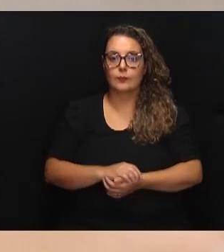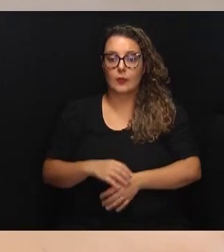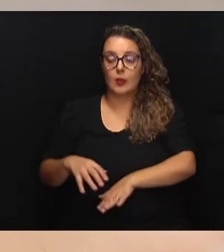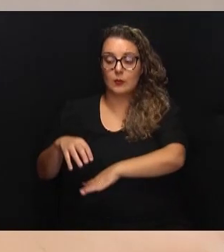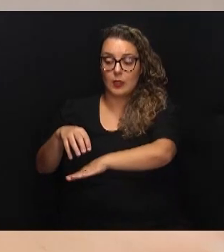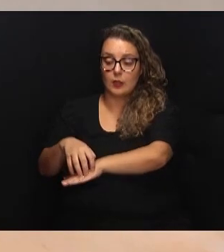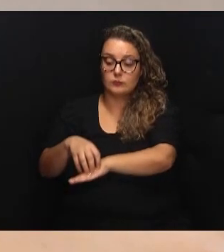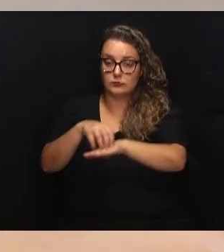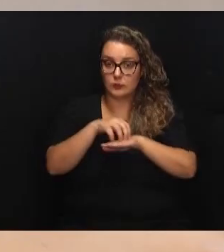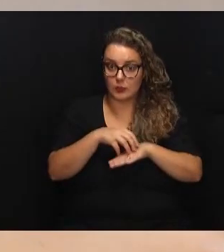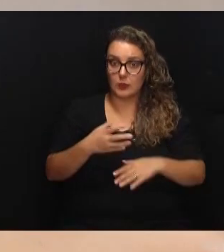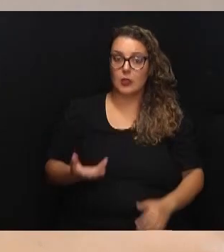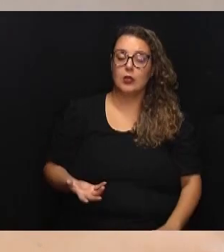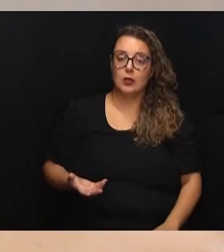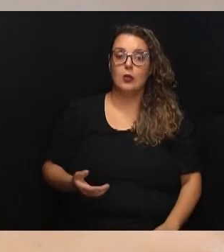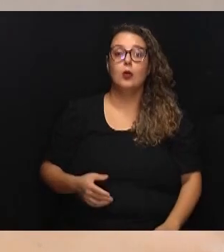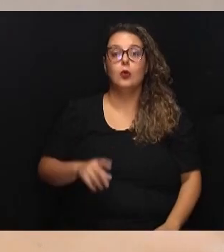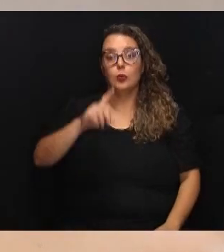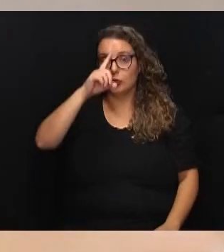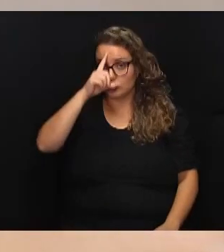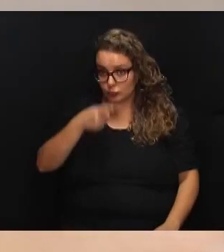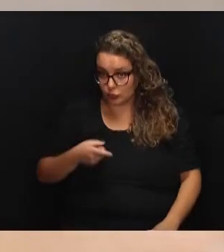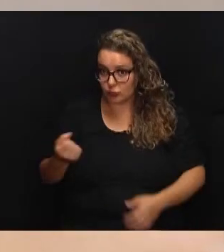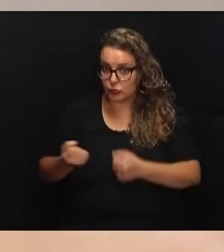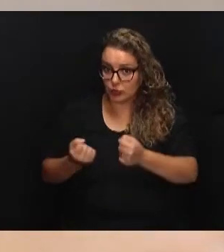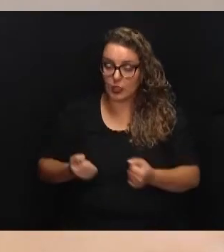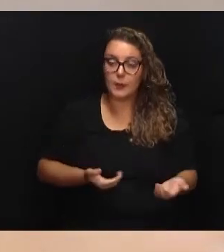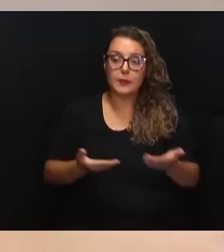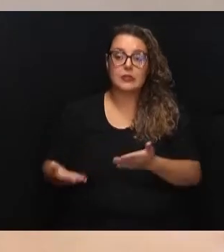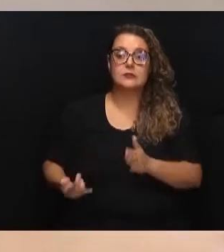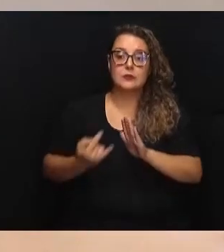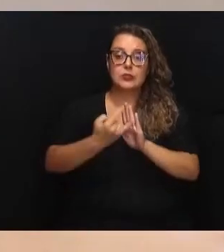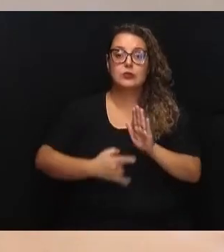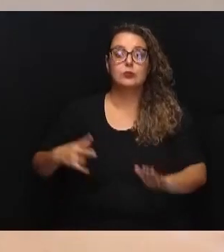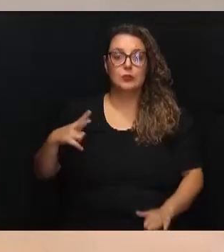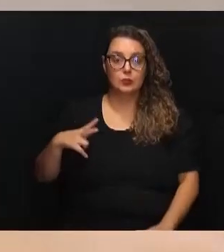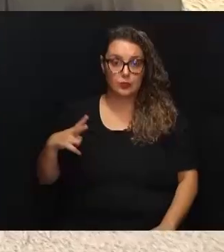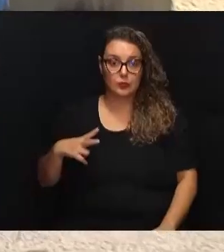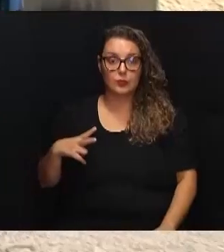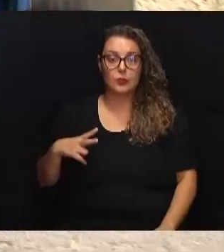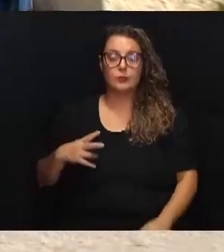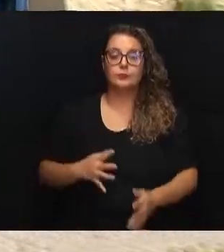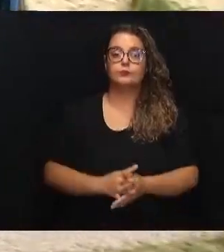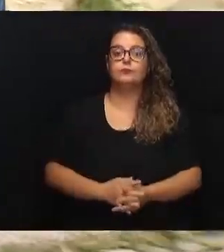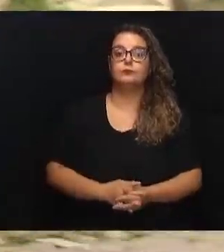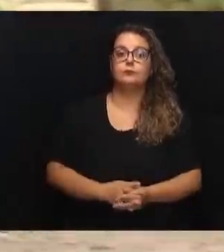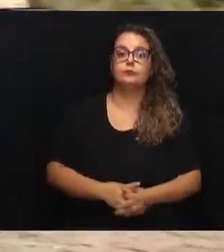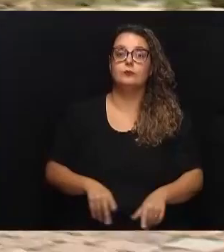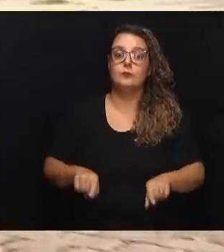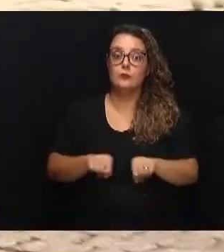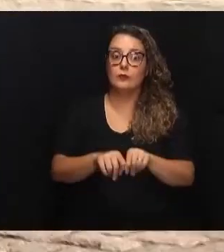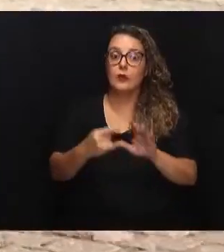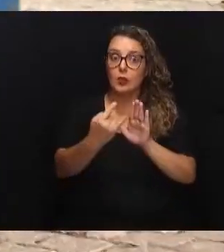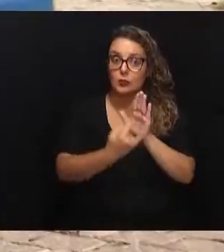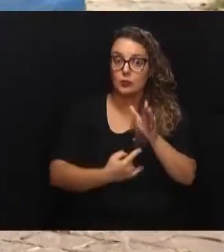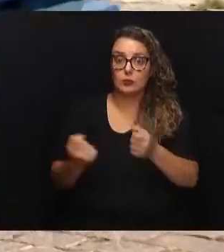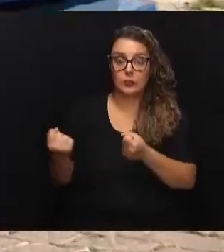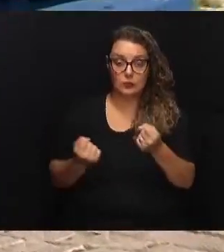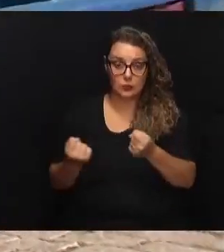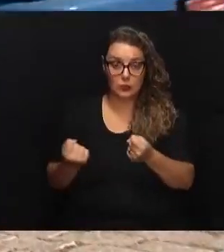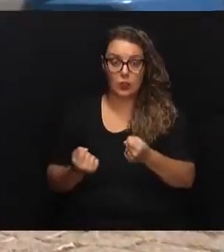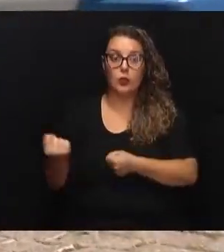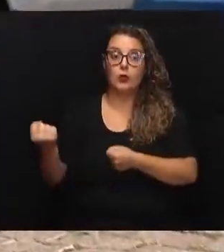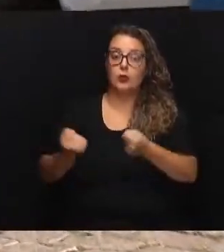Para a retirada do veículo do pátio, o proprietário precisa apresentar seus documentos pessoal e o documento